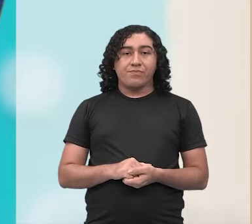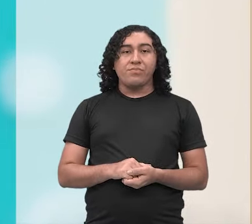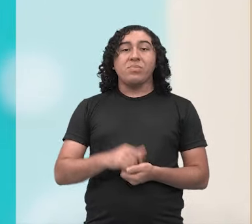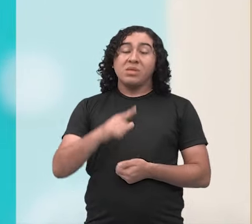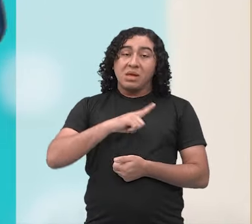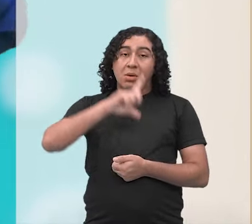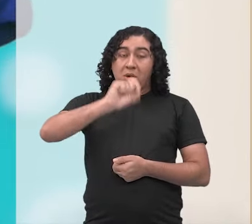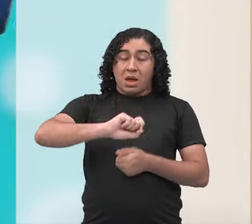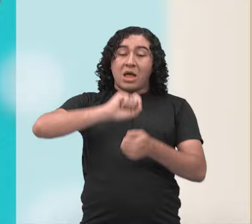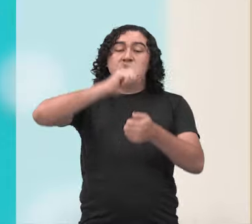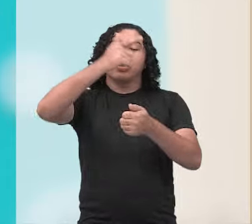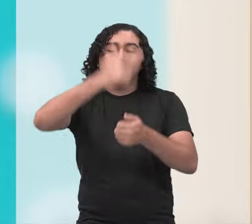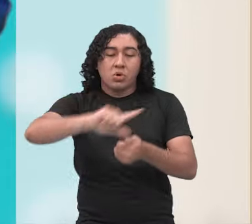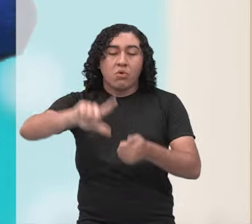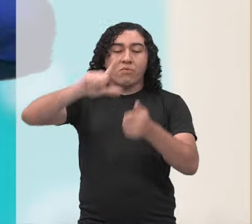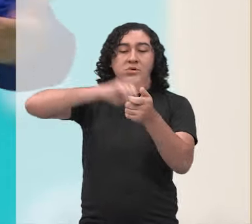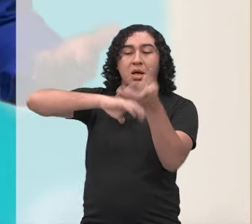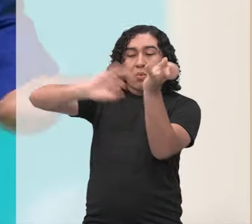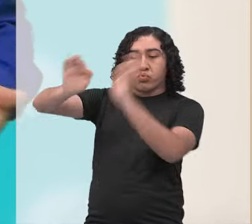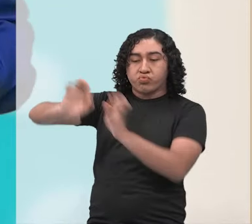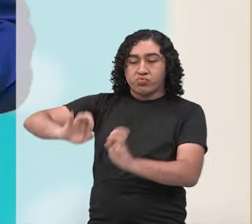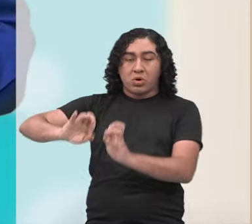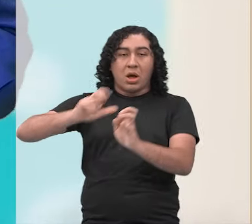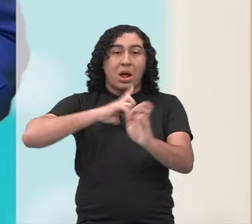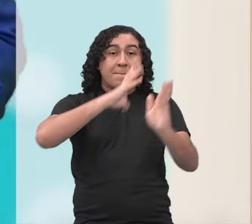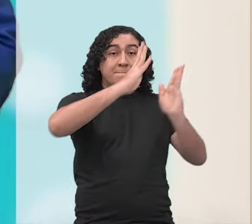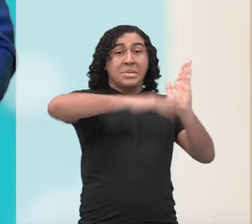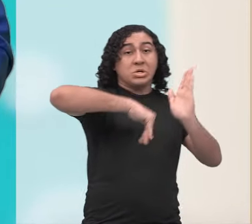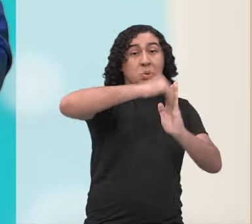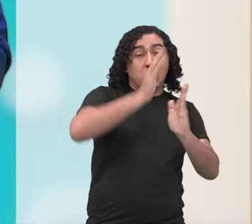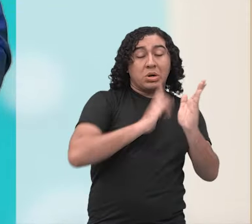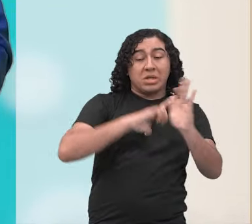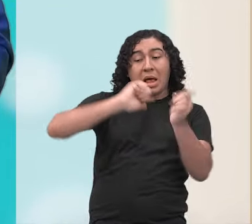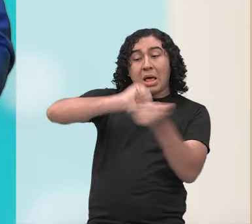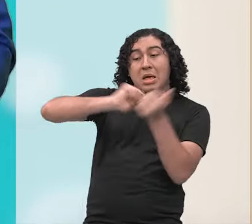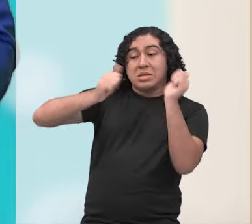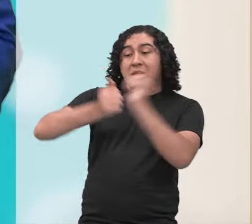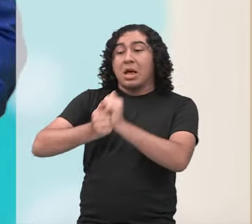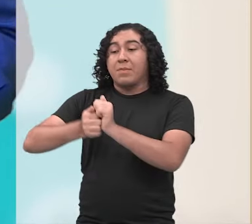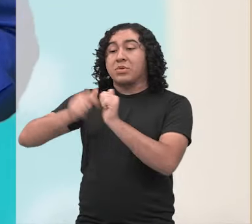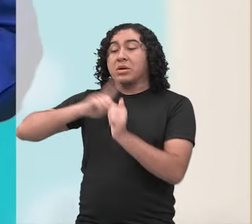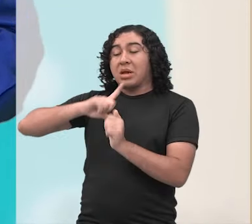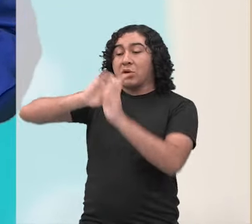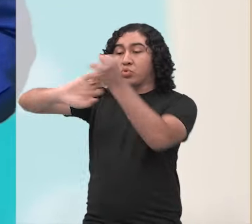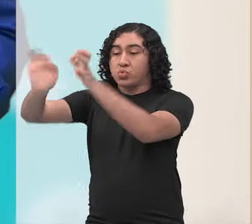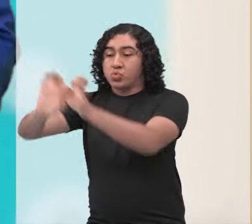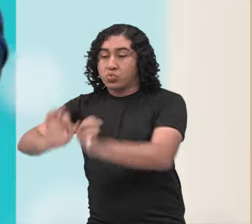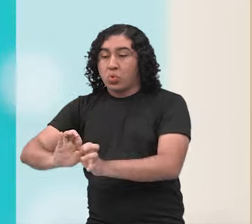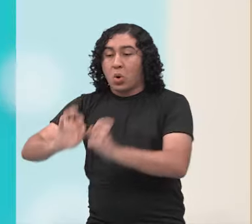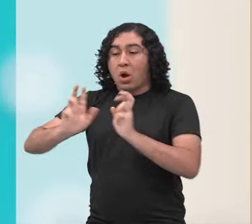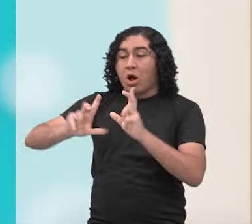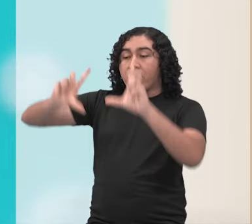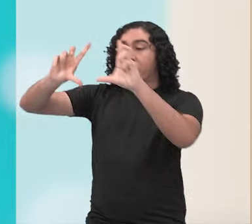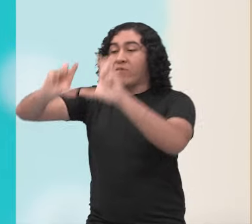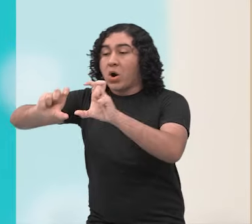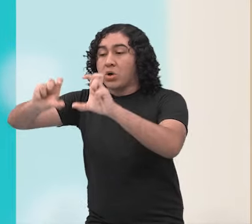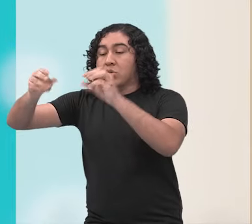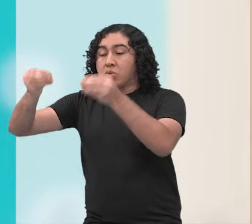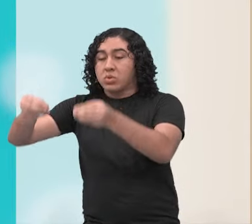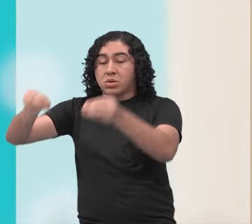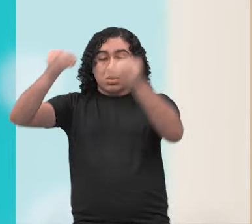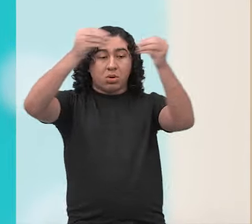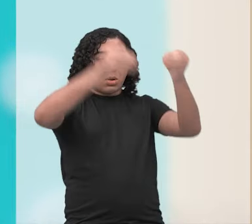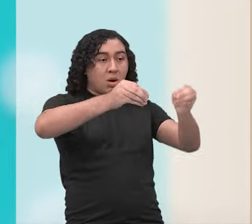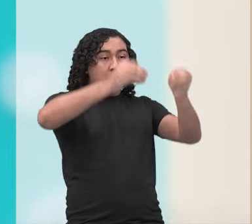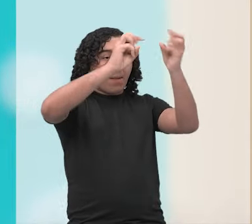em grande dimensão, é uma obra imensa, e ele fotografa e leva para uma exposição, para